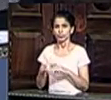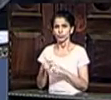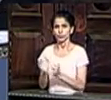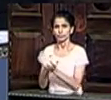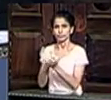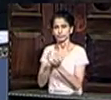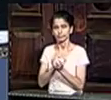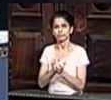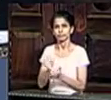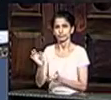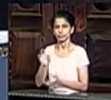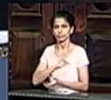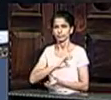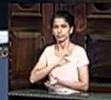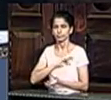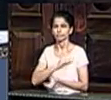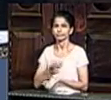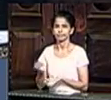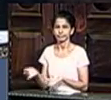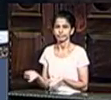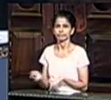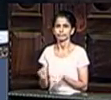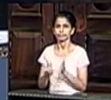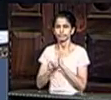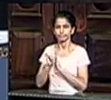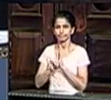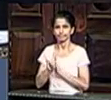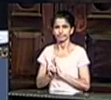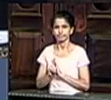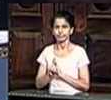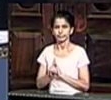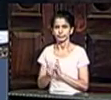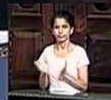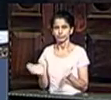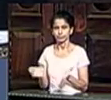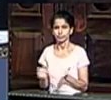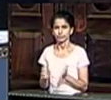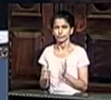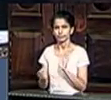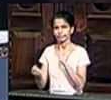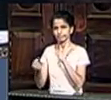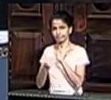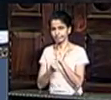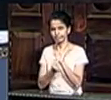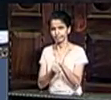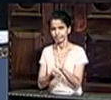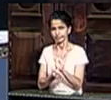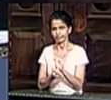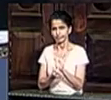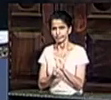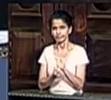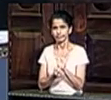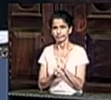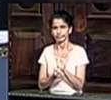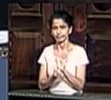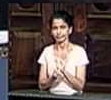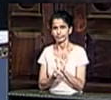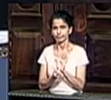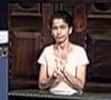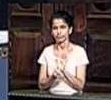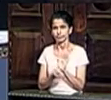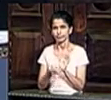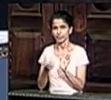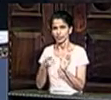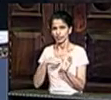comissão de tributação me levou a esse estudo só que é apontado aqui a as